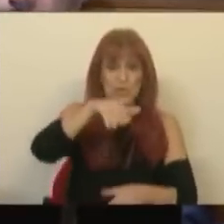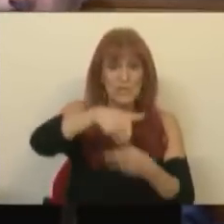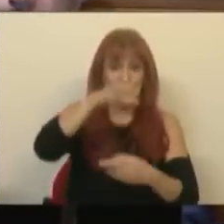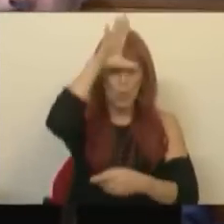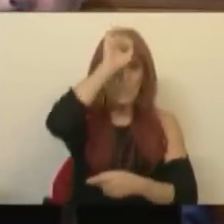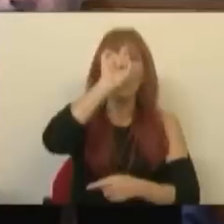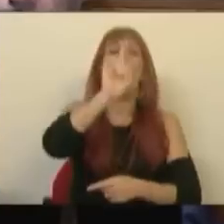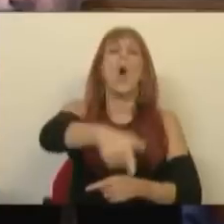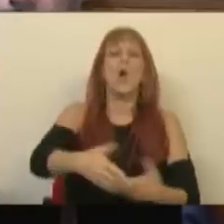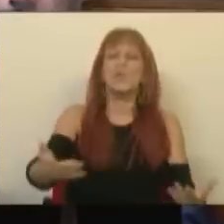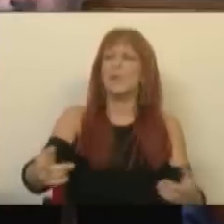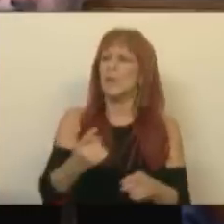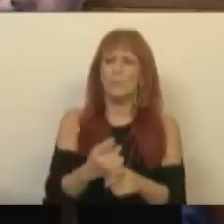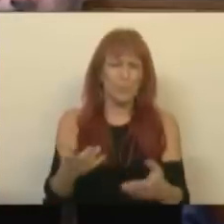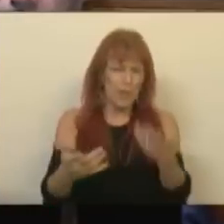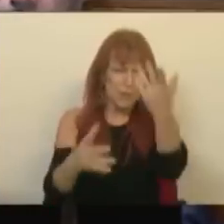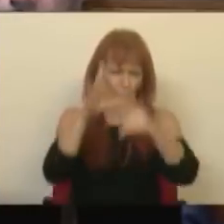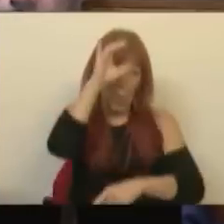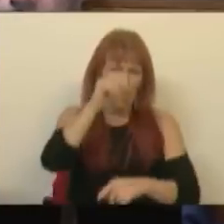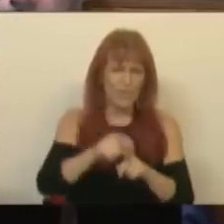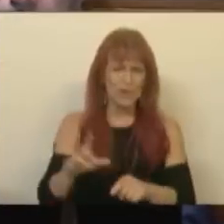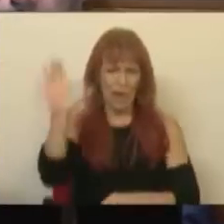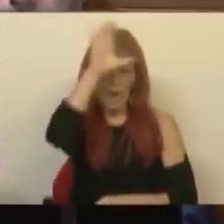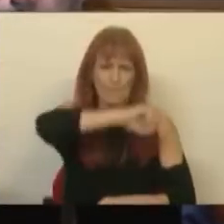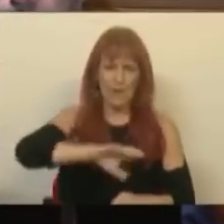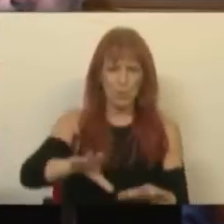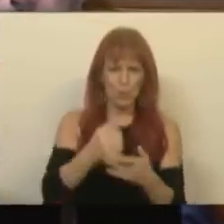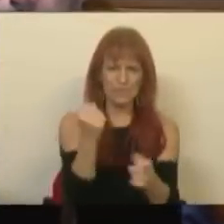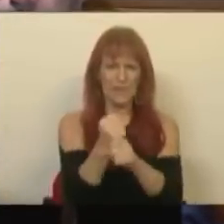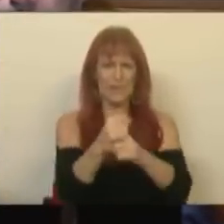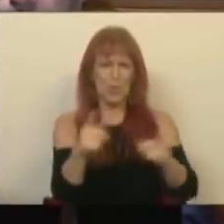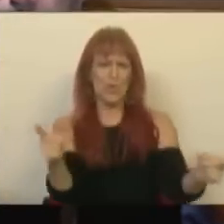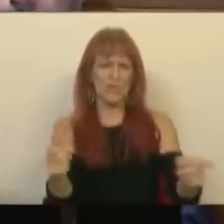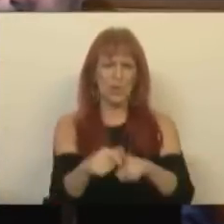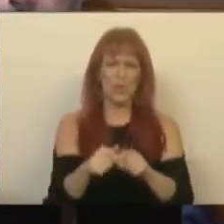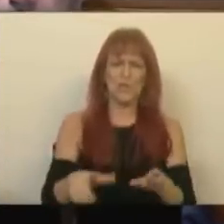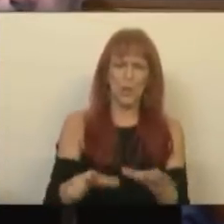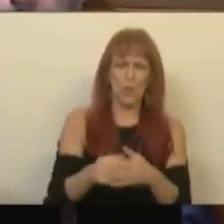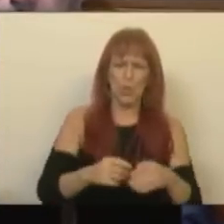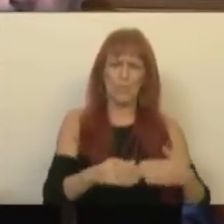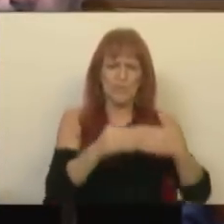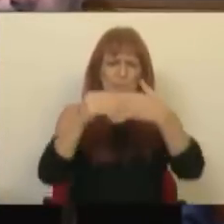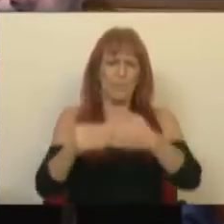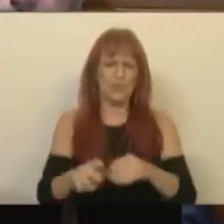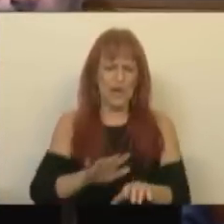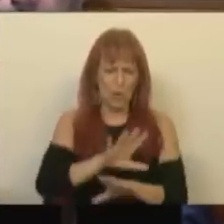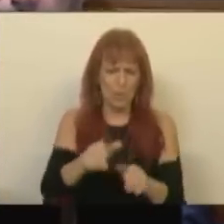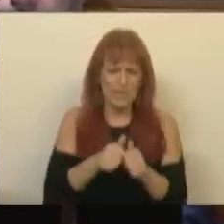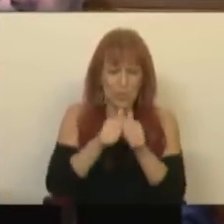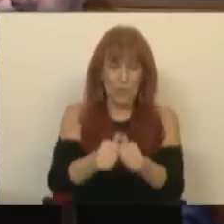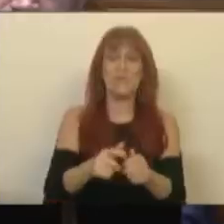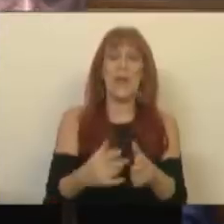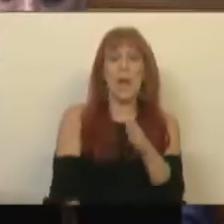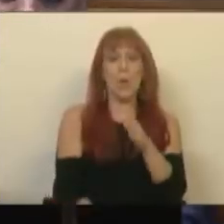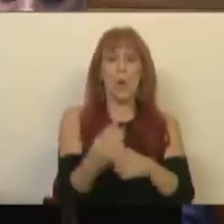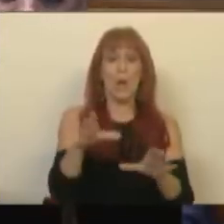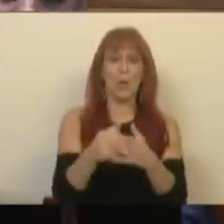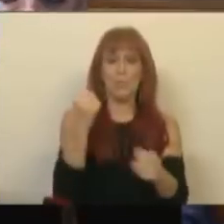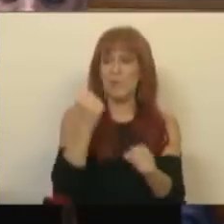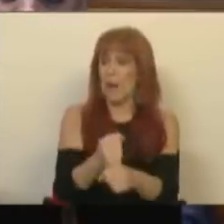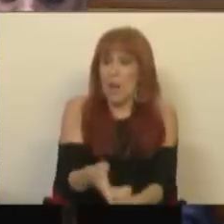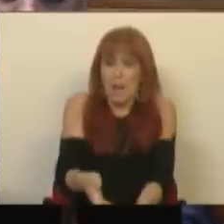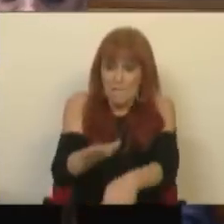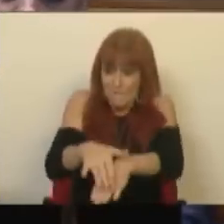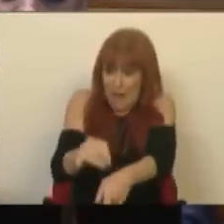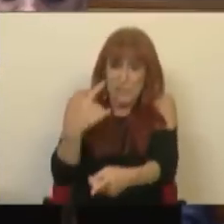podia Já que é o governo campeão dos grupos de trabalho desde que está-se fortes e das condições de acompanhamento mas estaria criar um grupo de trabalho para fazer